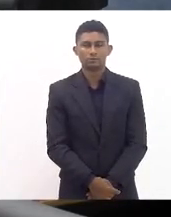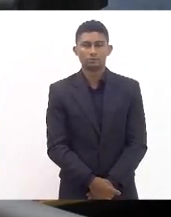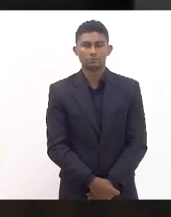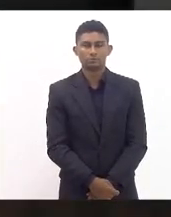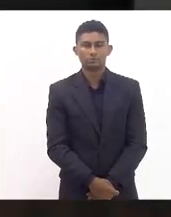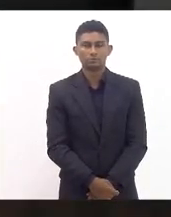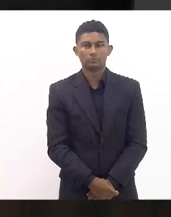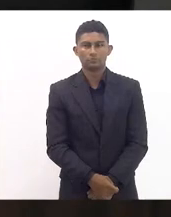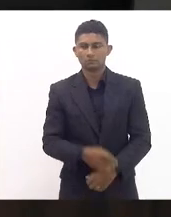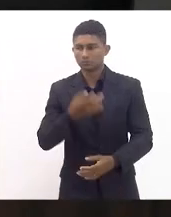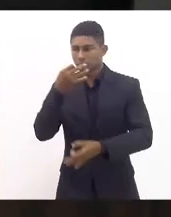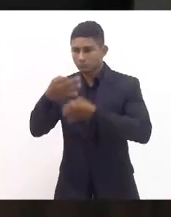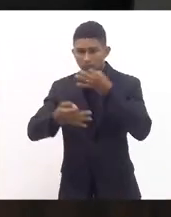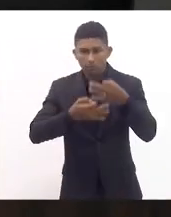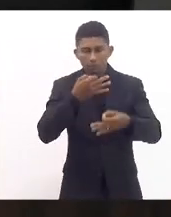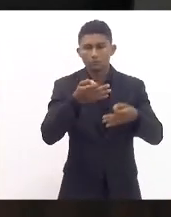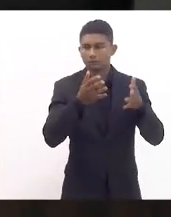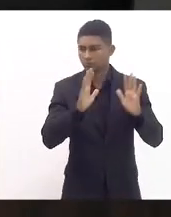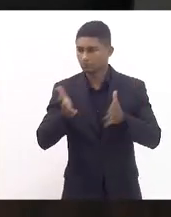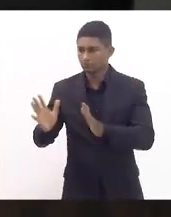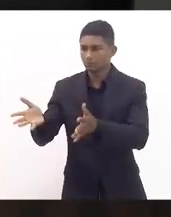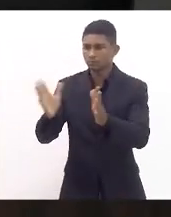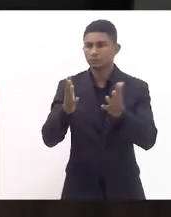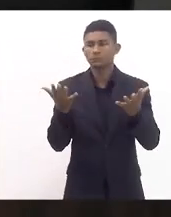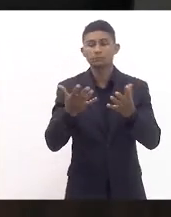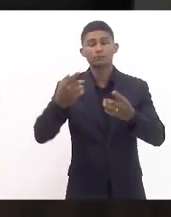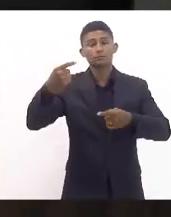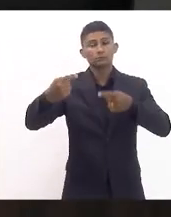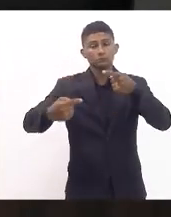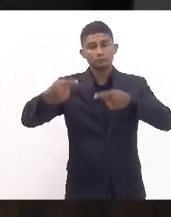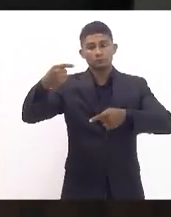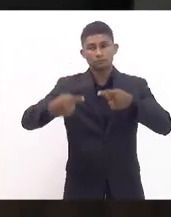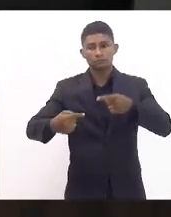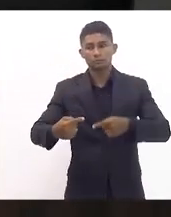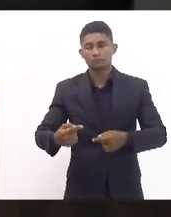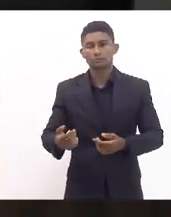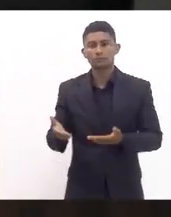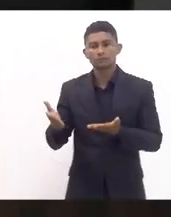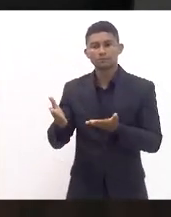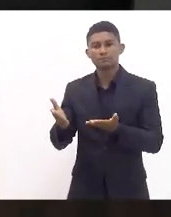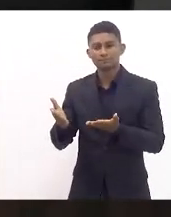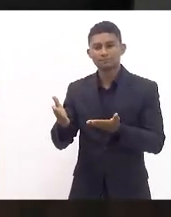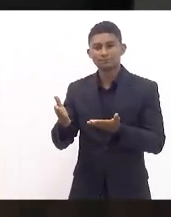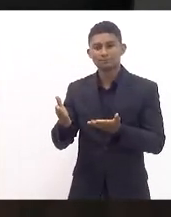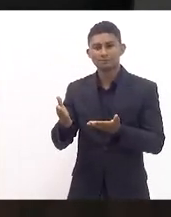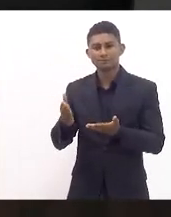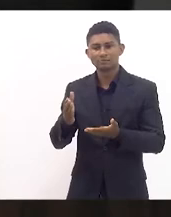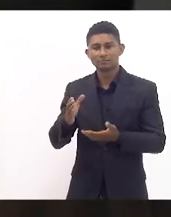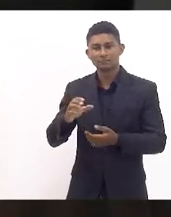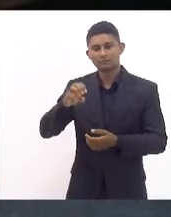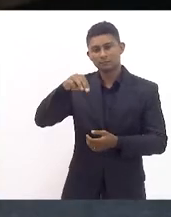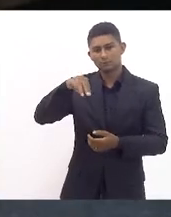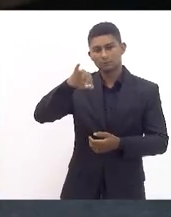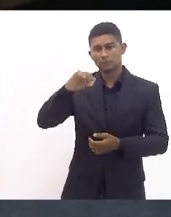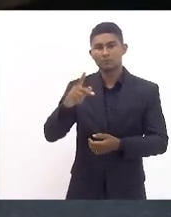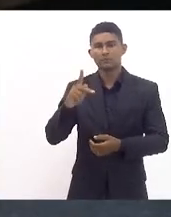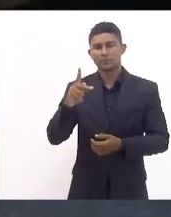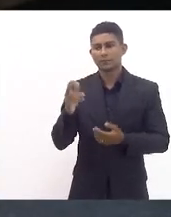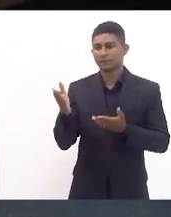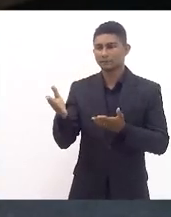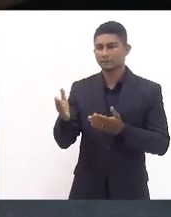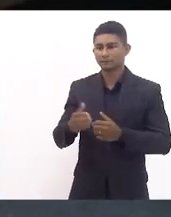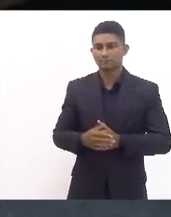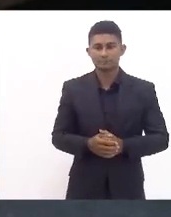Então, com os pareceres emitidos, em discussão... Para discutir. Para discutir, o deputado Carlos Mink. Presidente